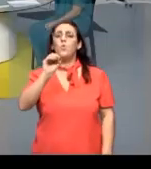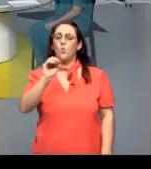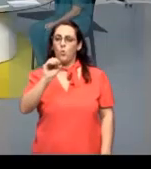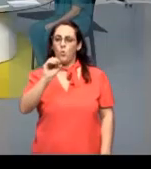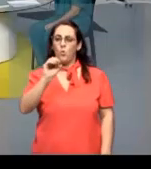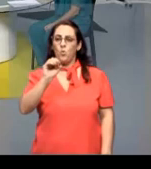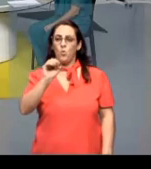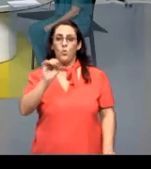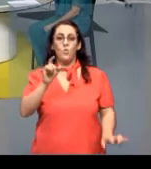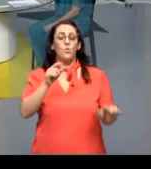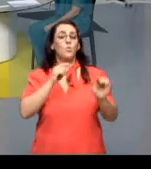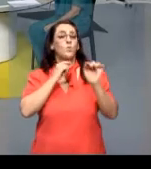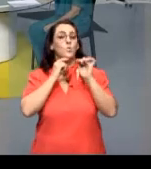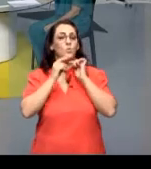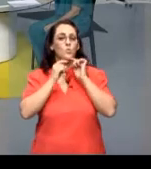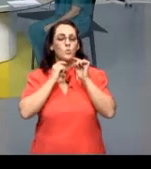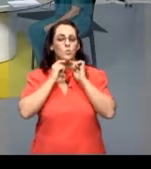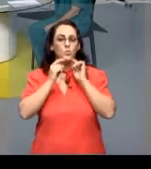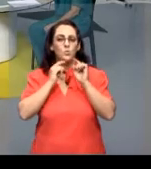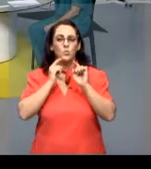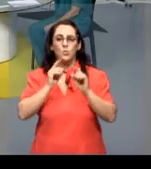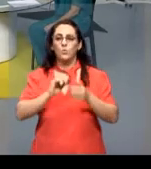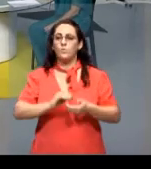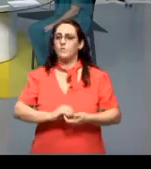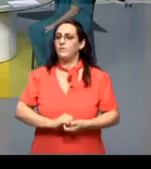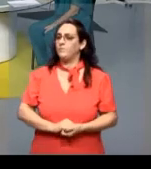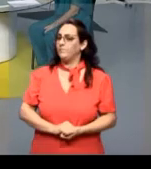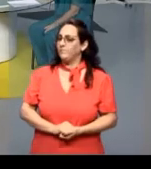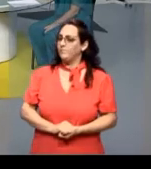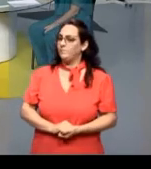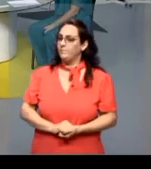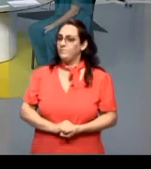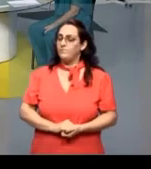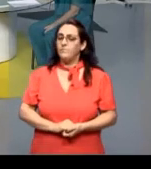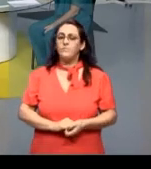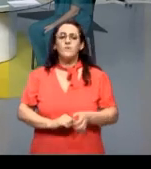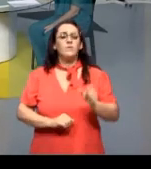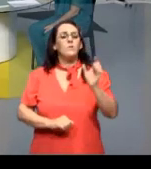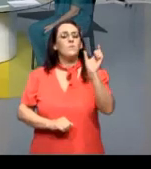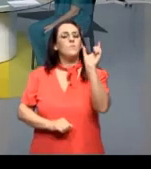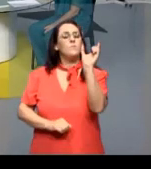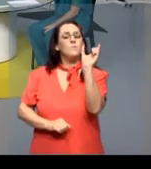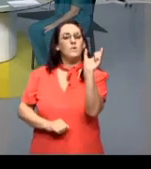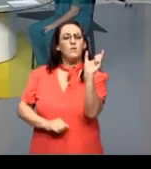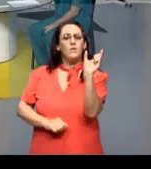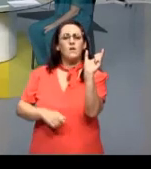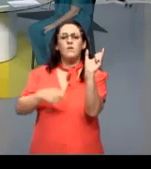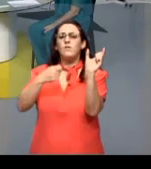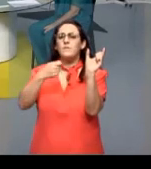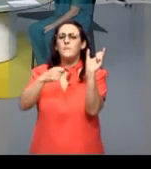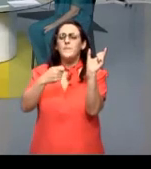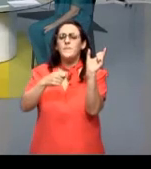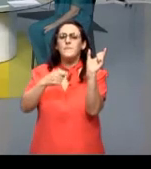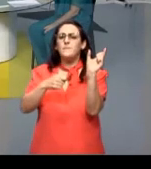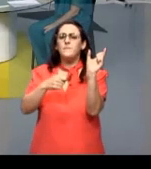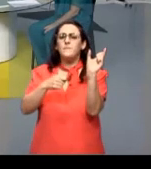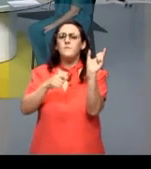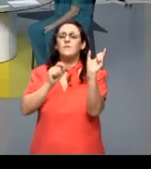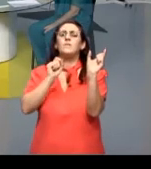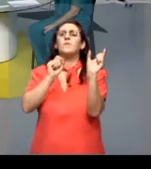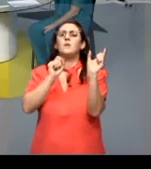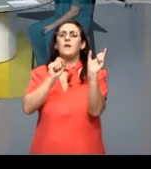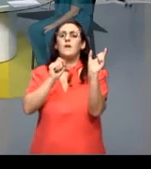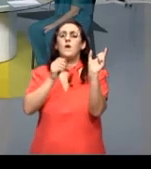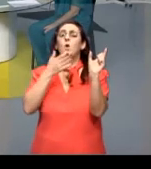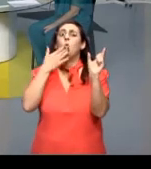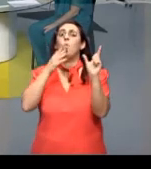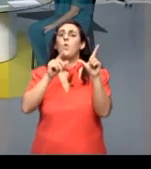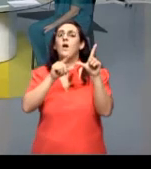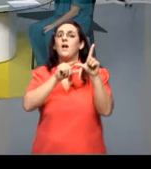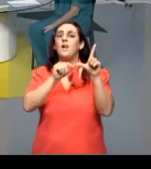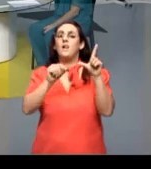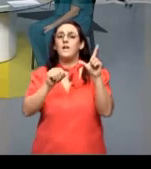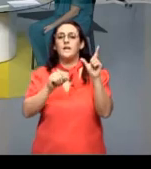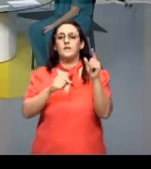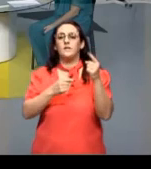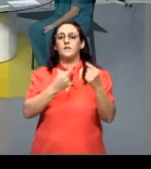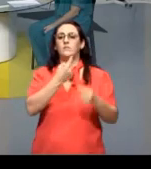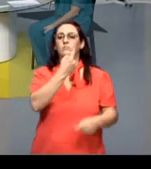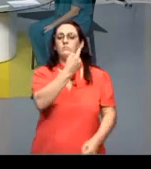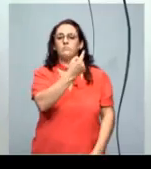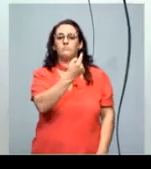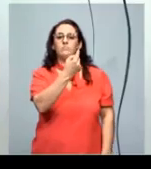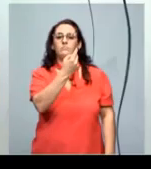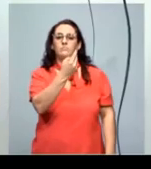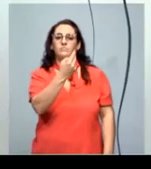Vamos responder então a esse aluno. Os anagramas da palavra, primeiro você tem que contar quantas letras. Então nós vamos contar uma,